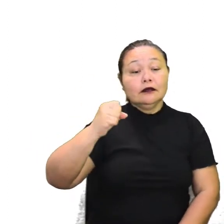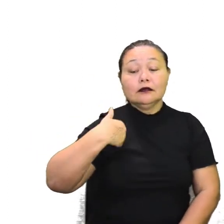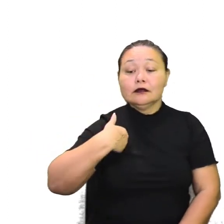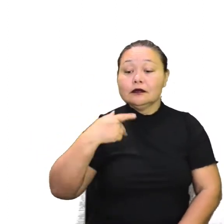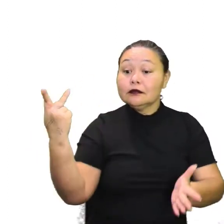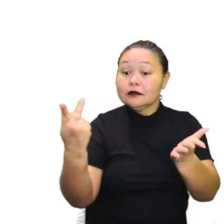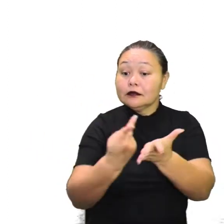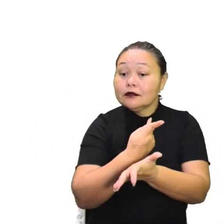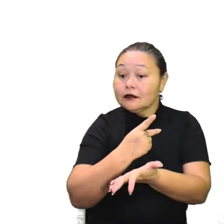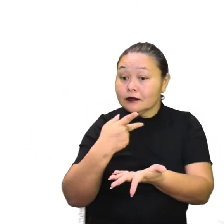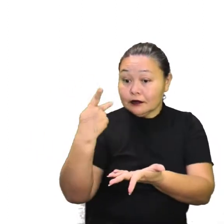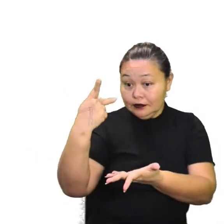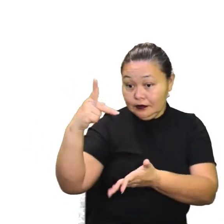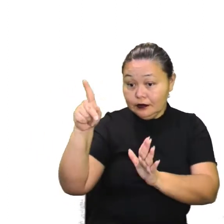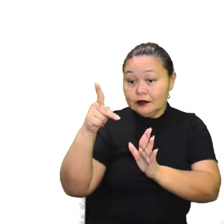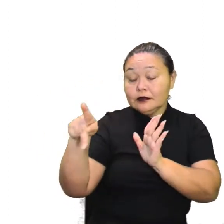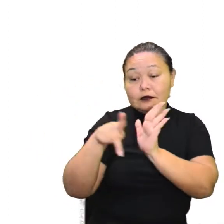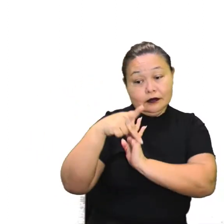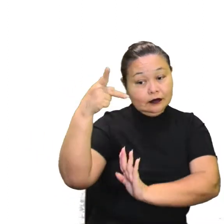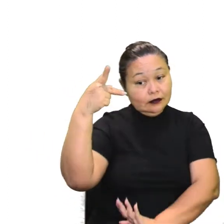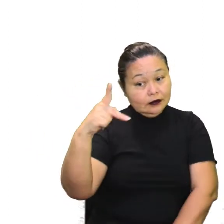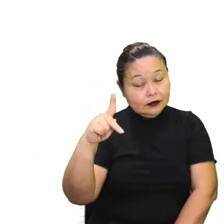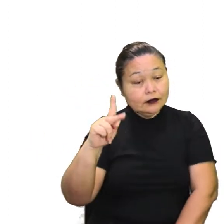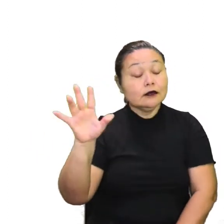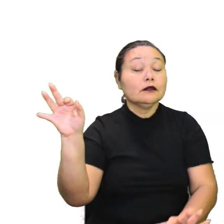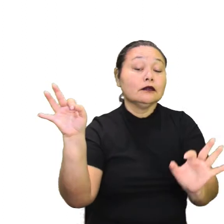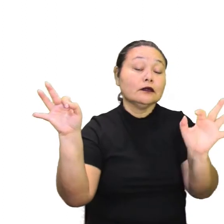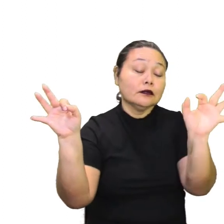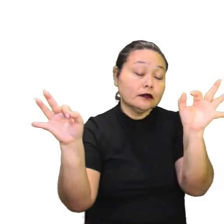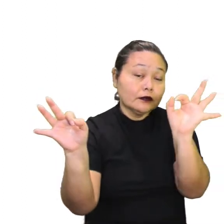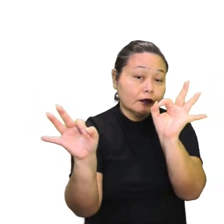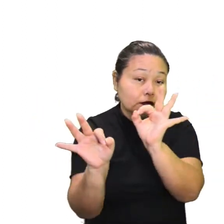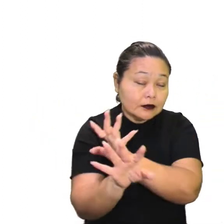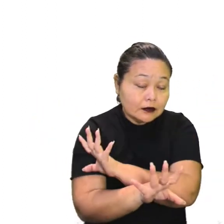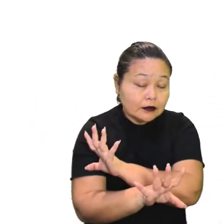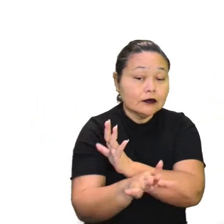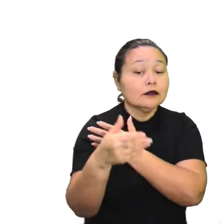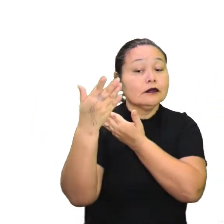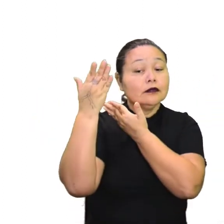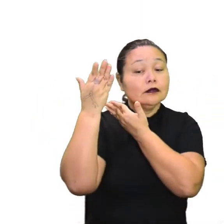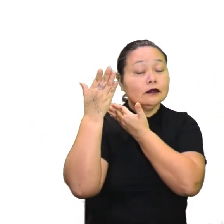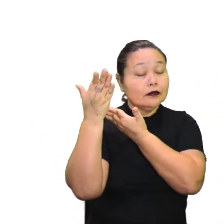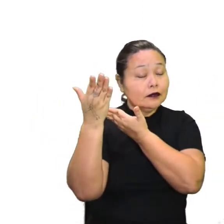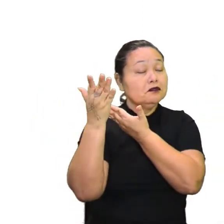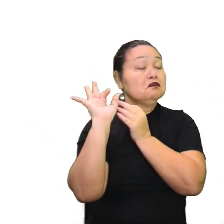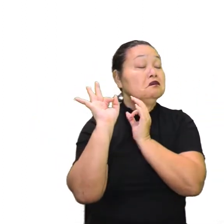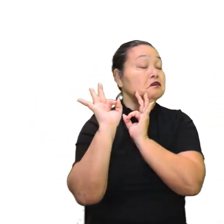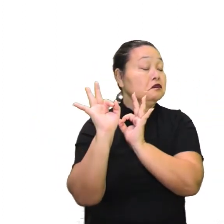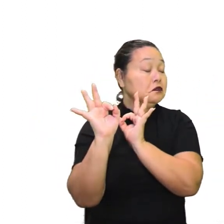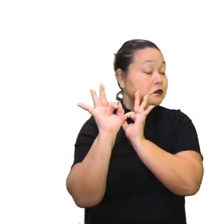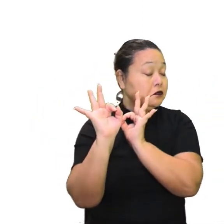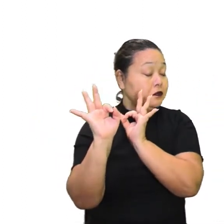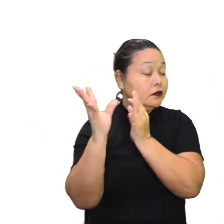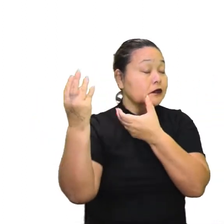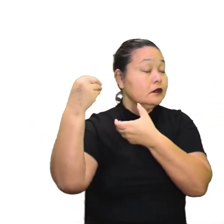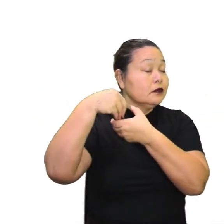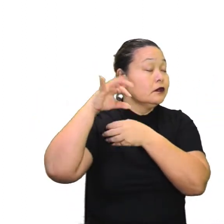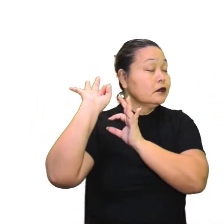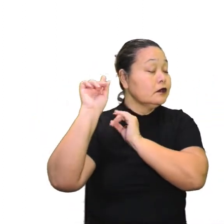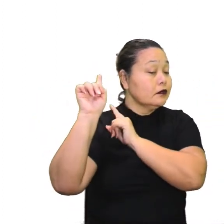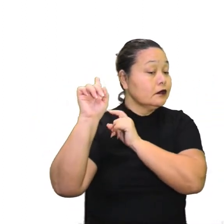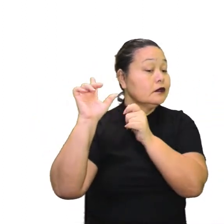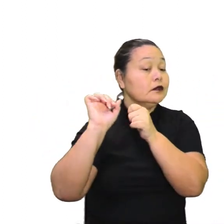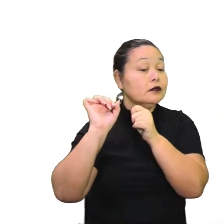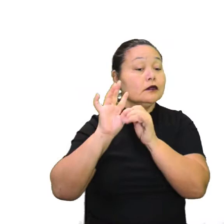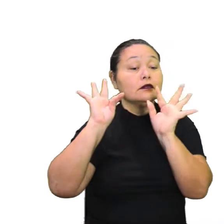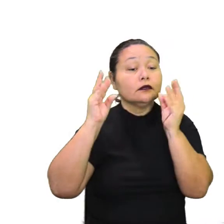e seus feitos. Pronto, essa cartela, ela é topzera, né, gente? Tá tudo aí para